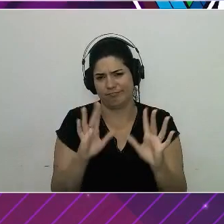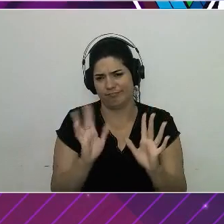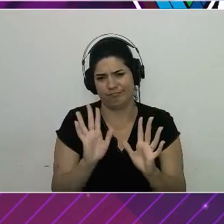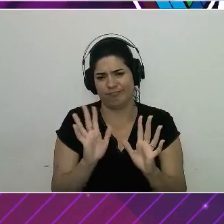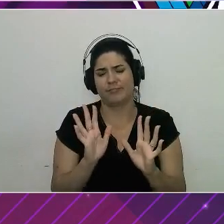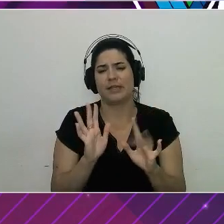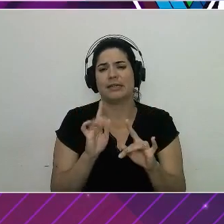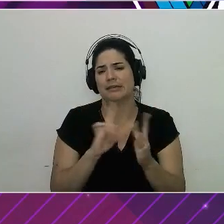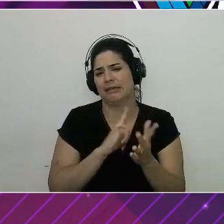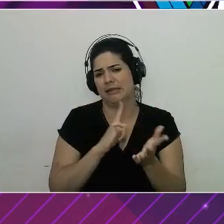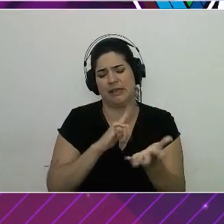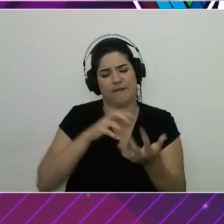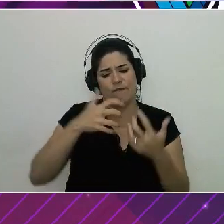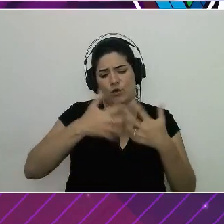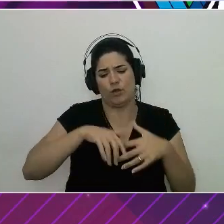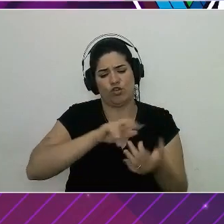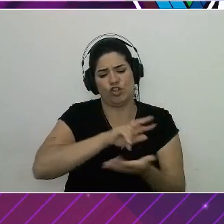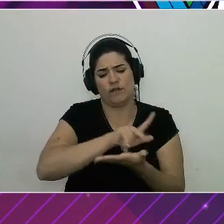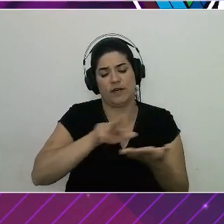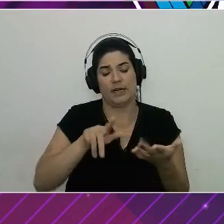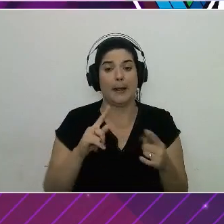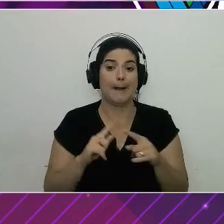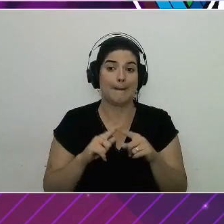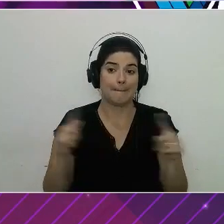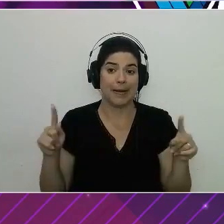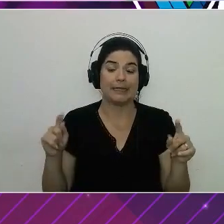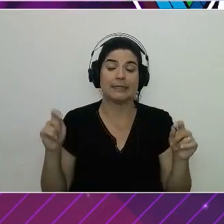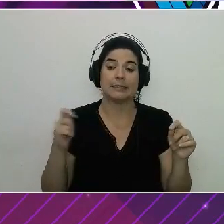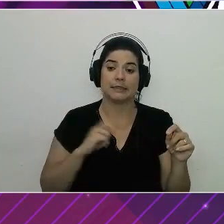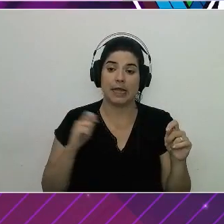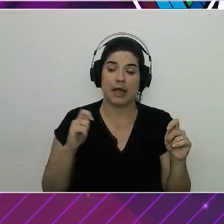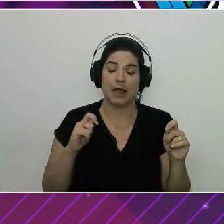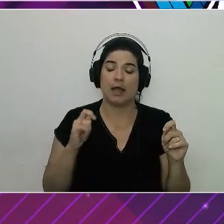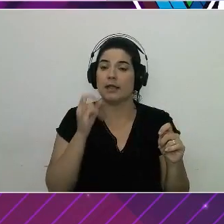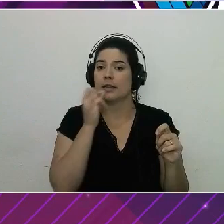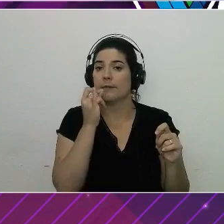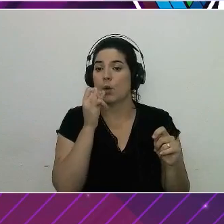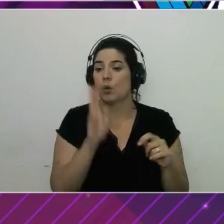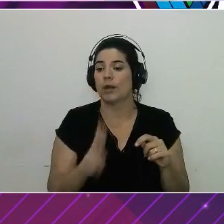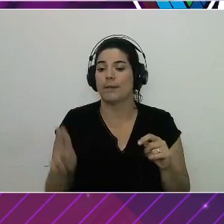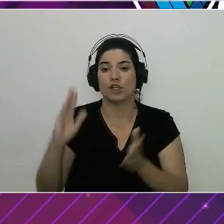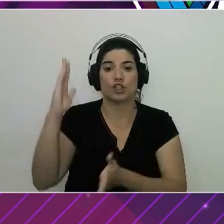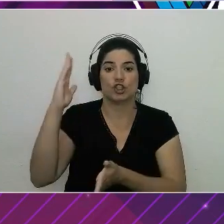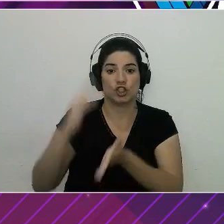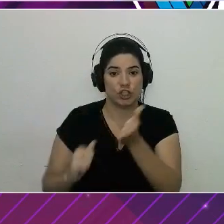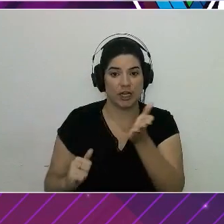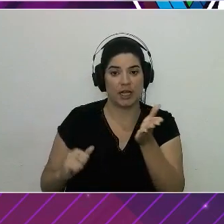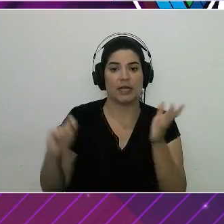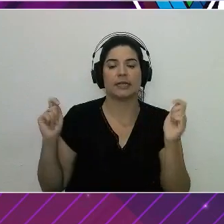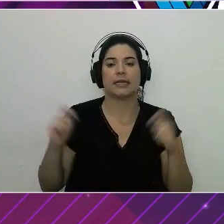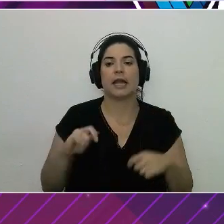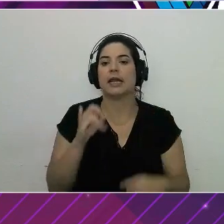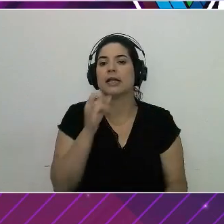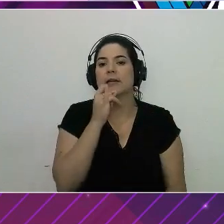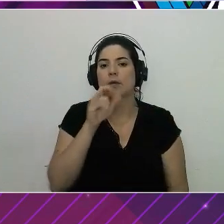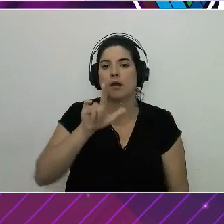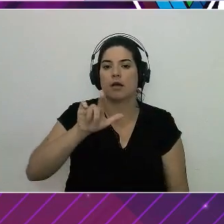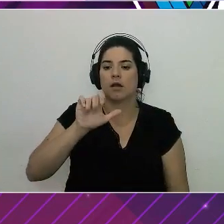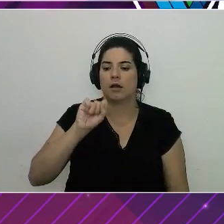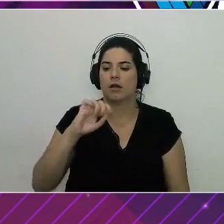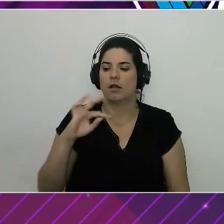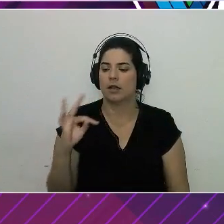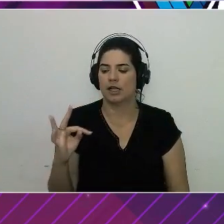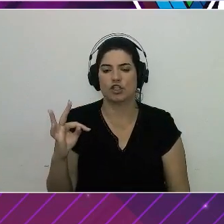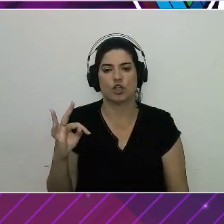para tirar desambiguidade, você pode, por exemplo, usar pseudo-seletores, por exemplo, last, que você só pega a